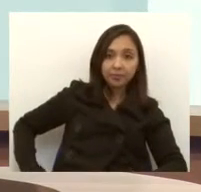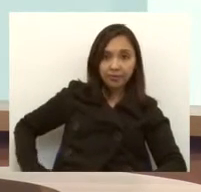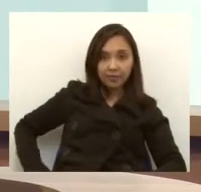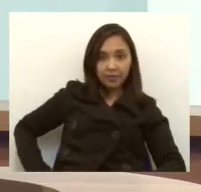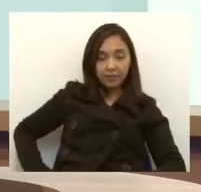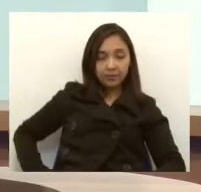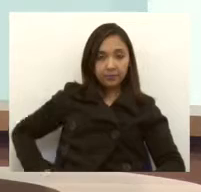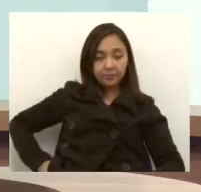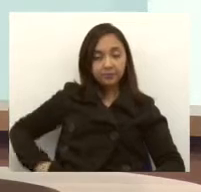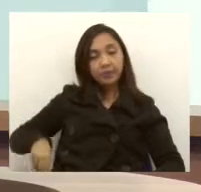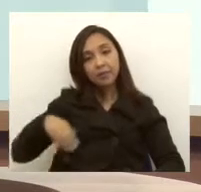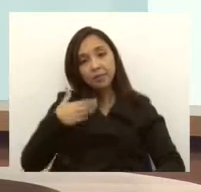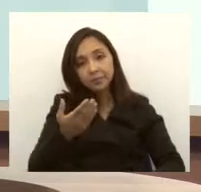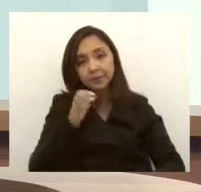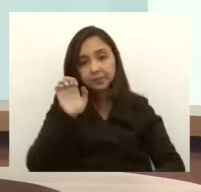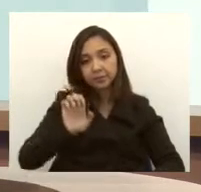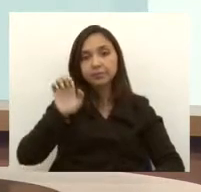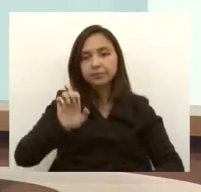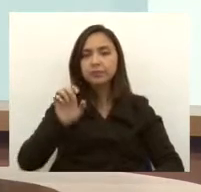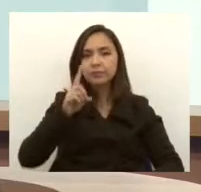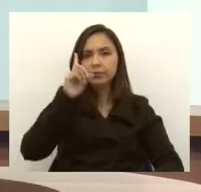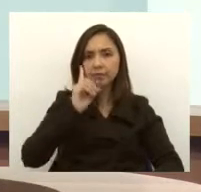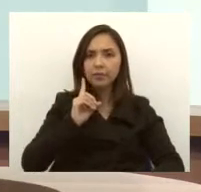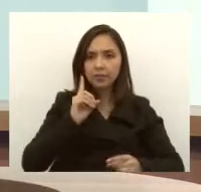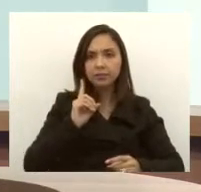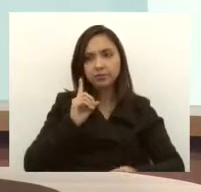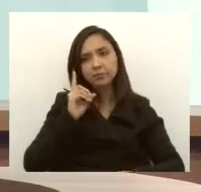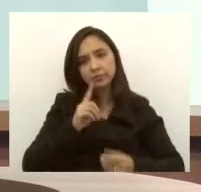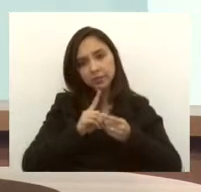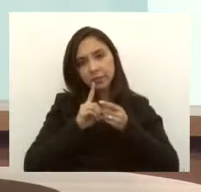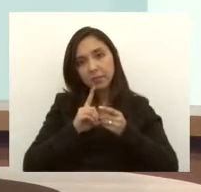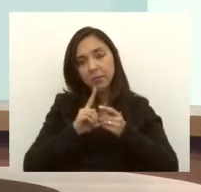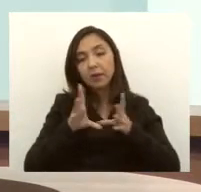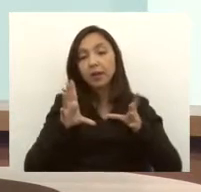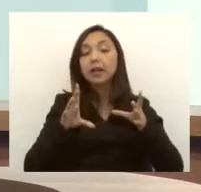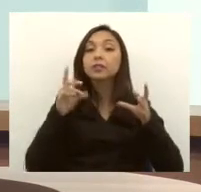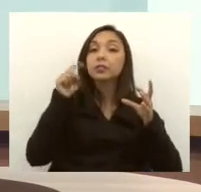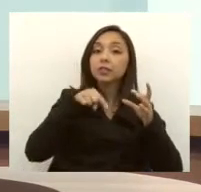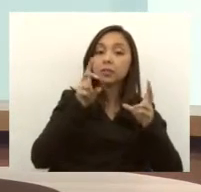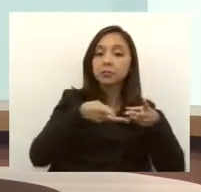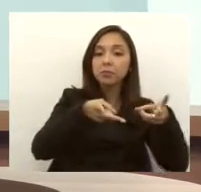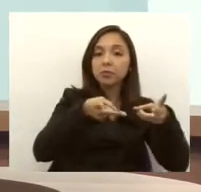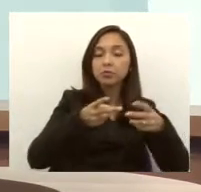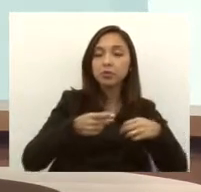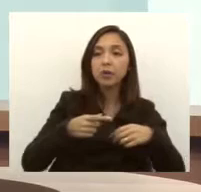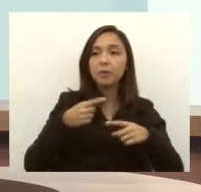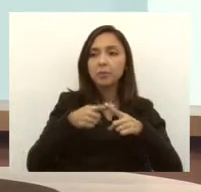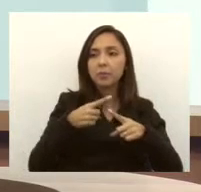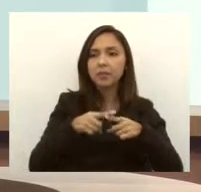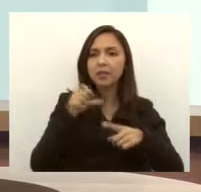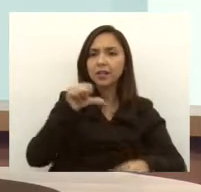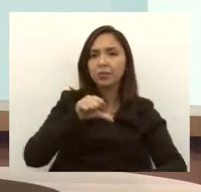do Estado. Mas o Estado, como é um Estado democrático, né, Romildo? Nós vamos pedir para manter ele em Guarulhos, porque ele é muito